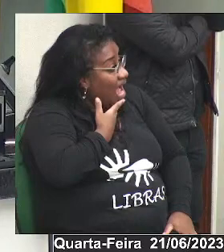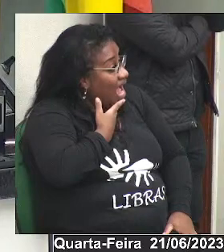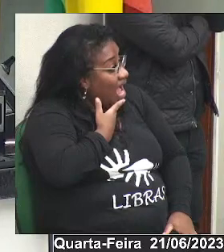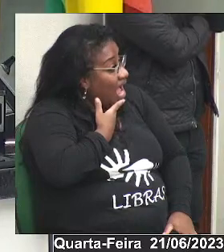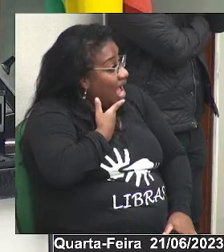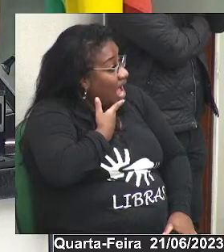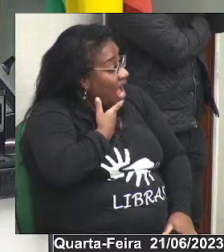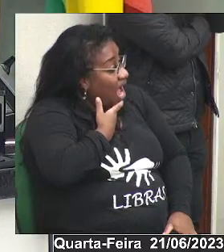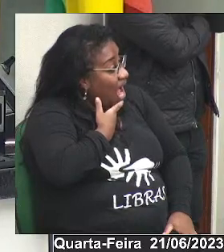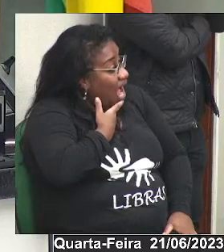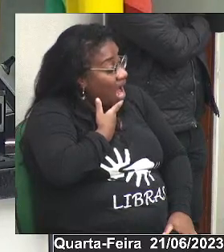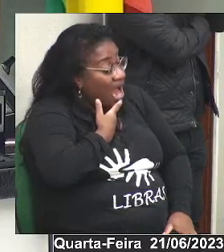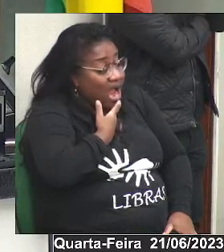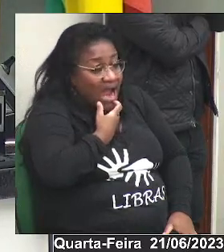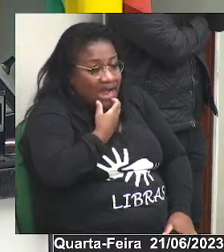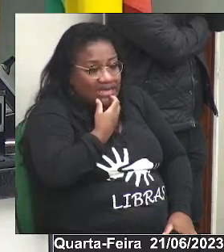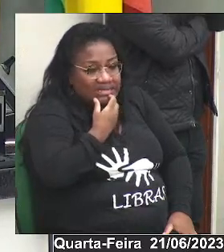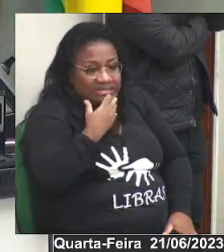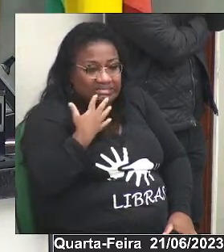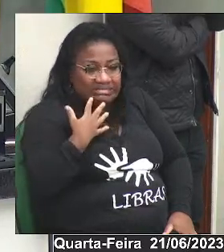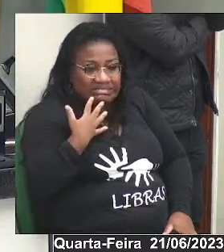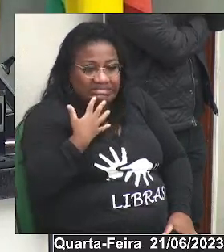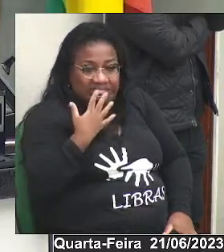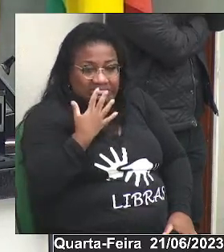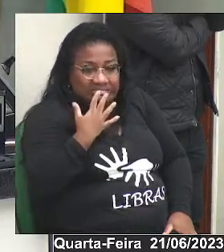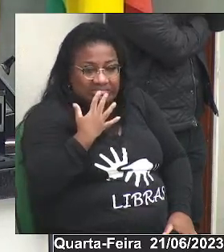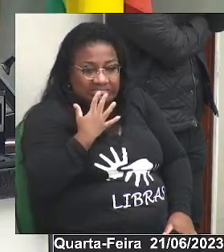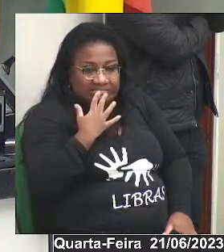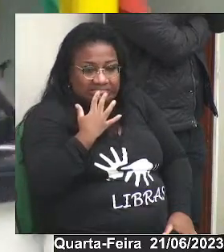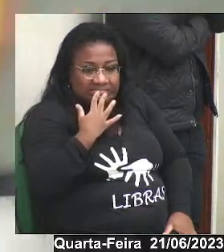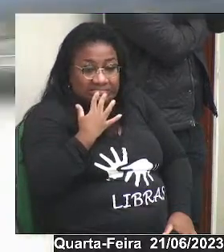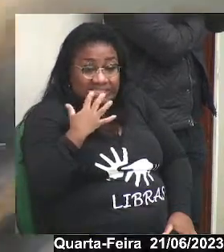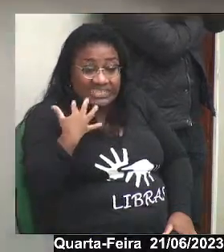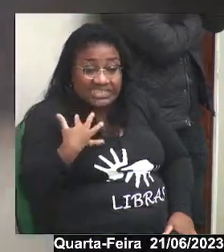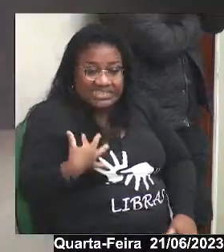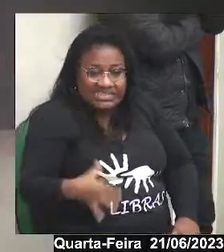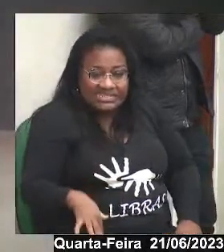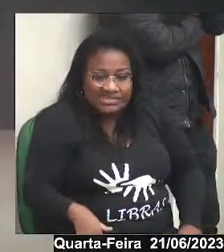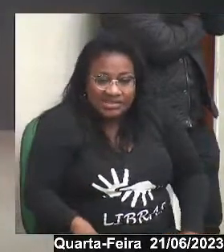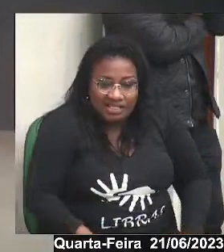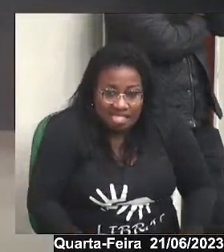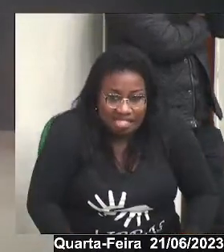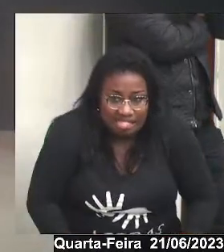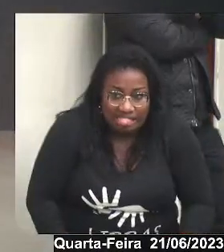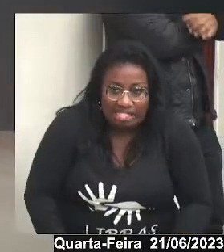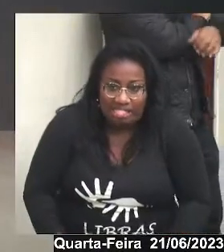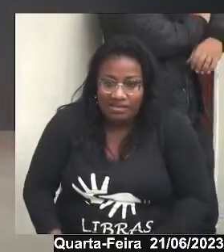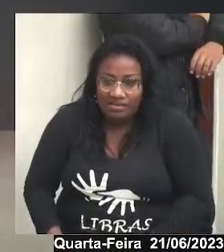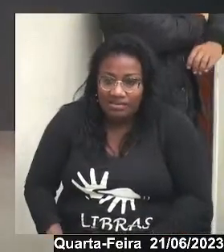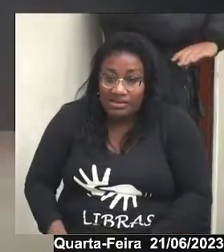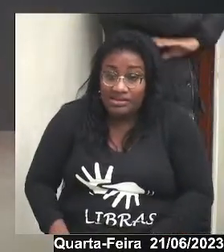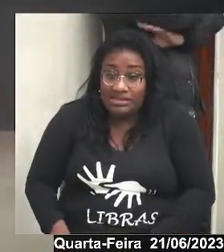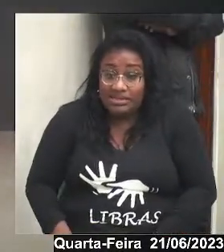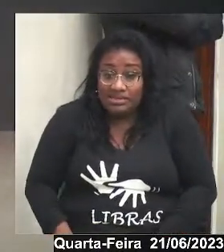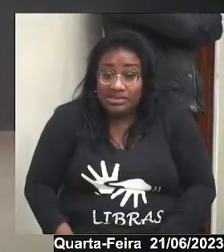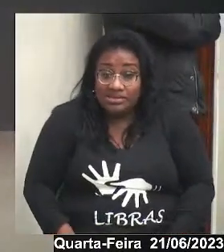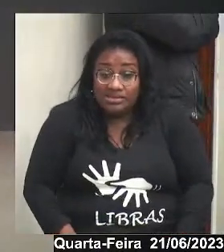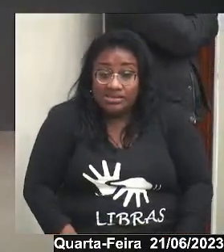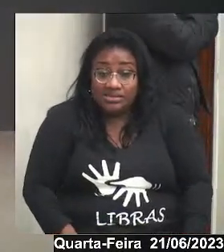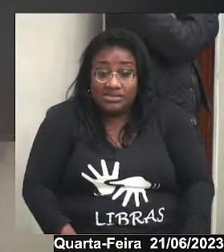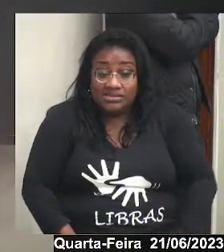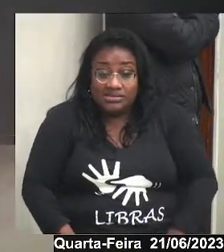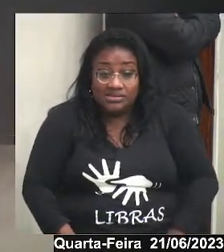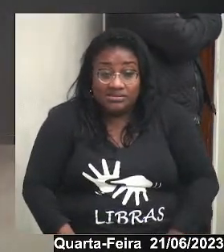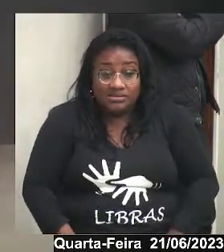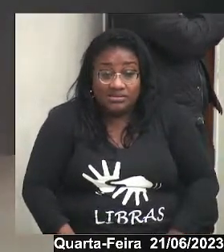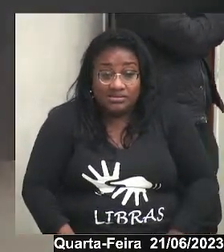é completamente errado. E não dá pra gente vir aqui na tribuna ficar exaltando o que aconteceu. O que deveria acontecer é, na verdade, uma